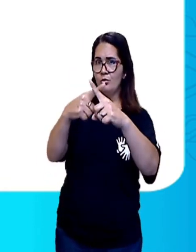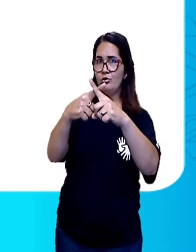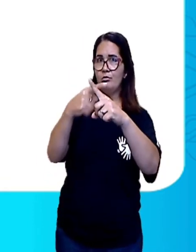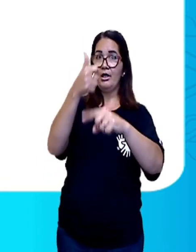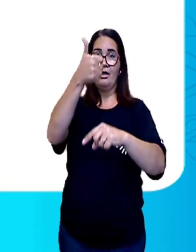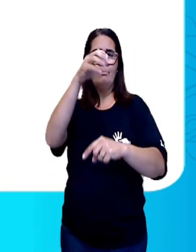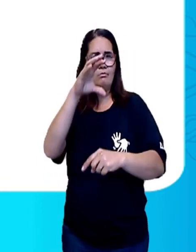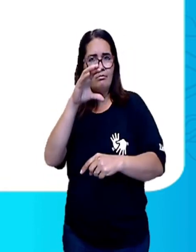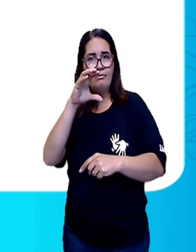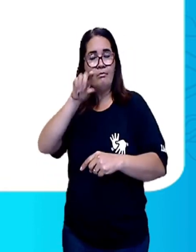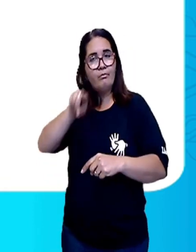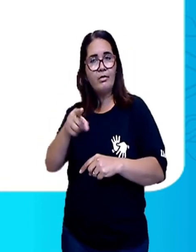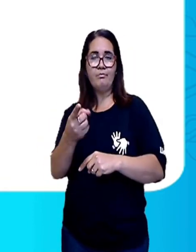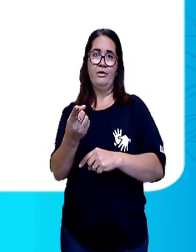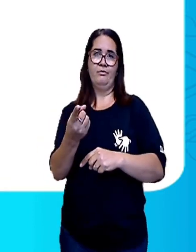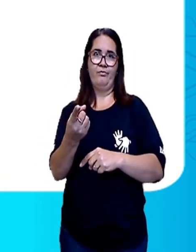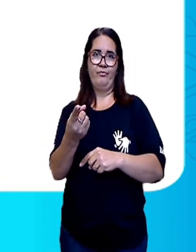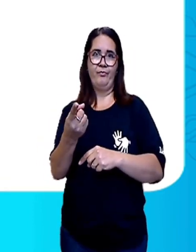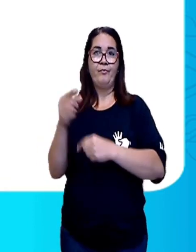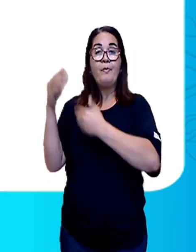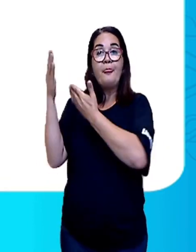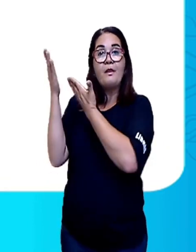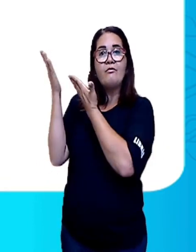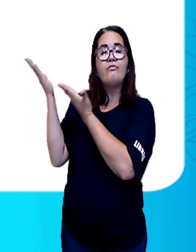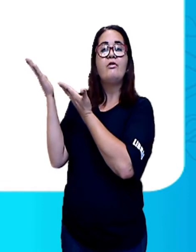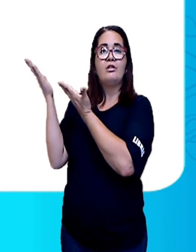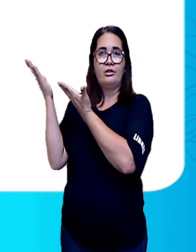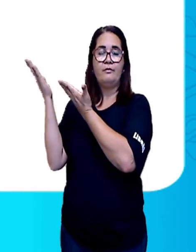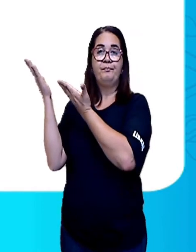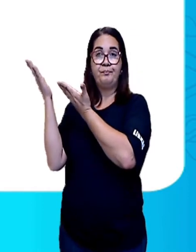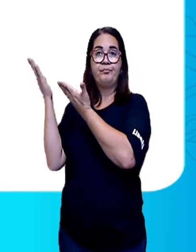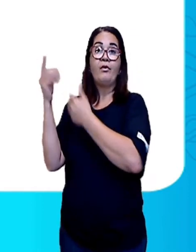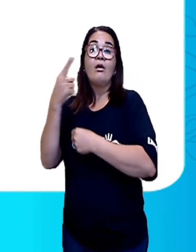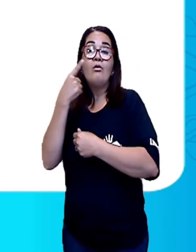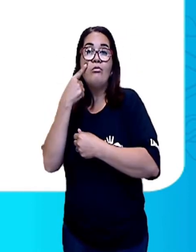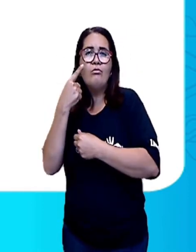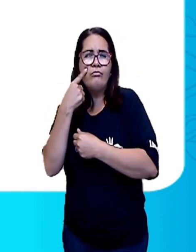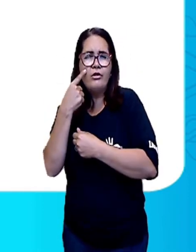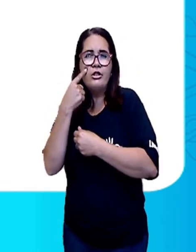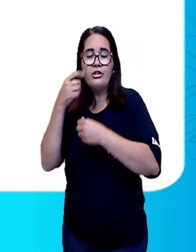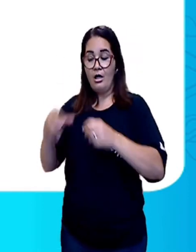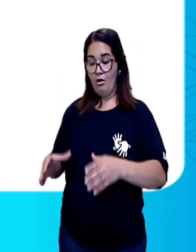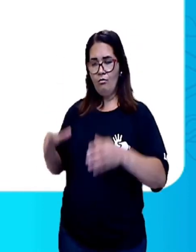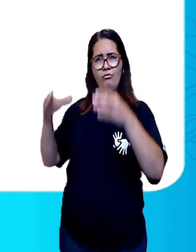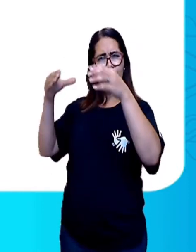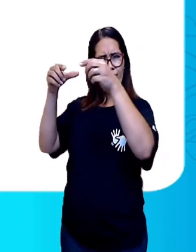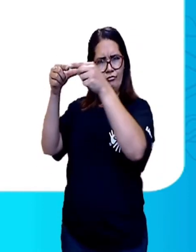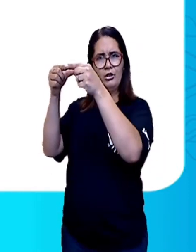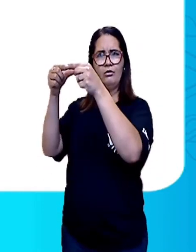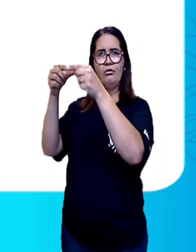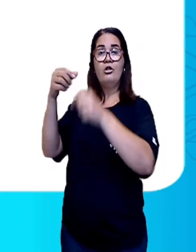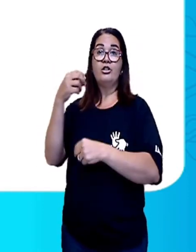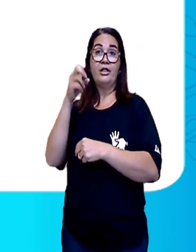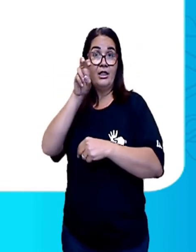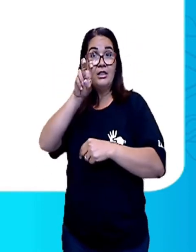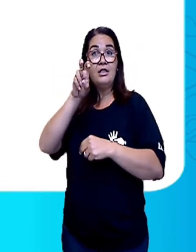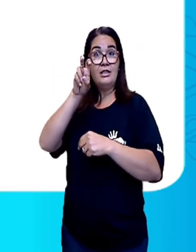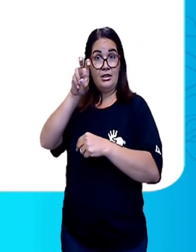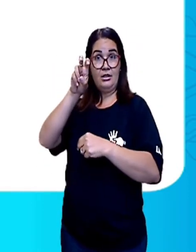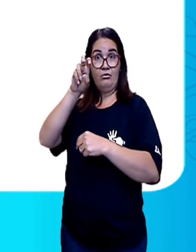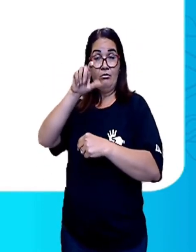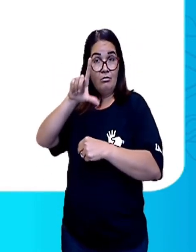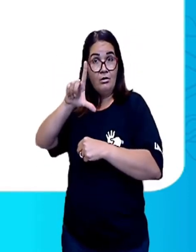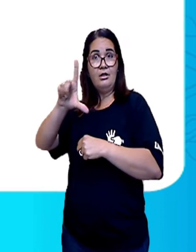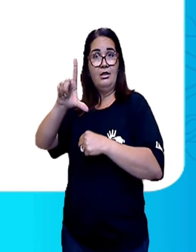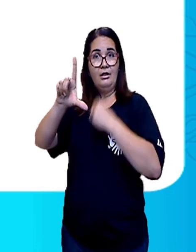capacidade, que é de 5 litros. Então, o que eu faço? Eu vou multiplicar 5 vezes 1000, porque ele